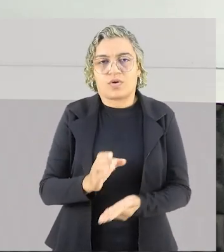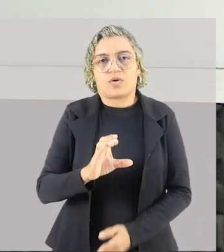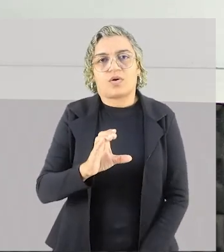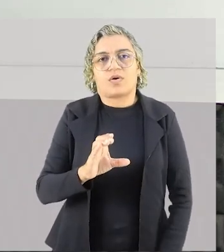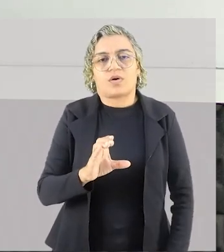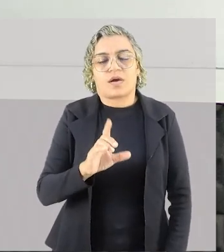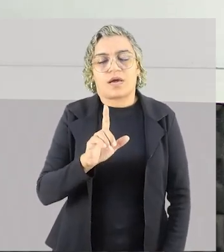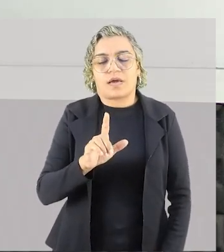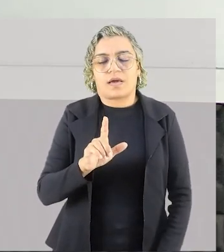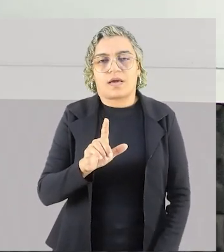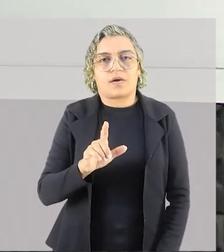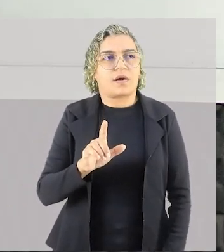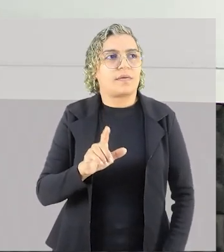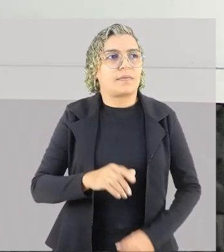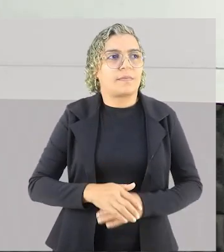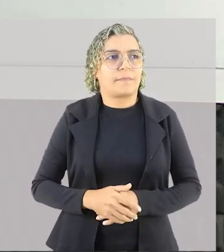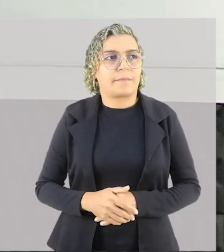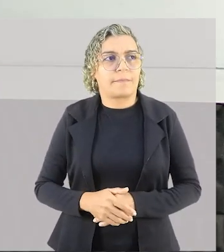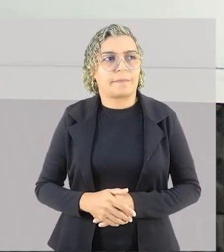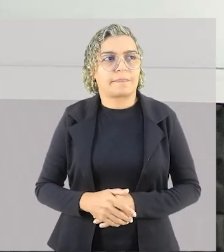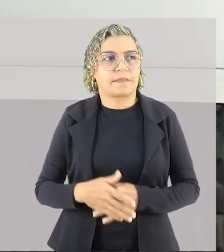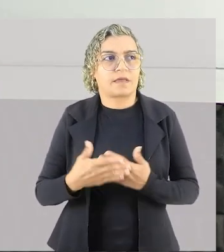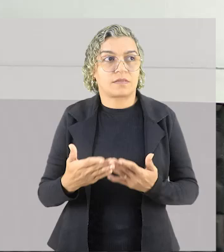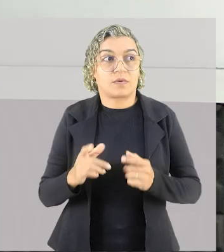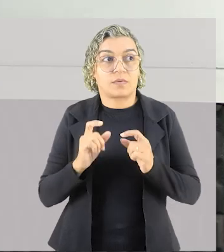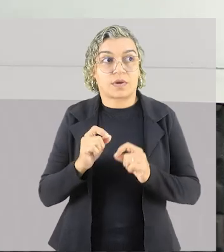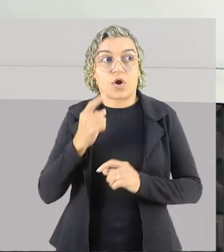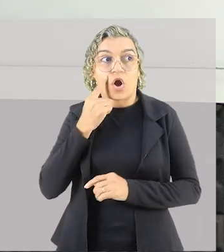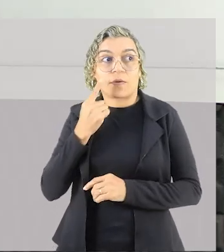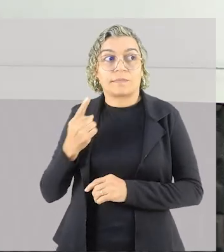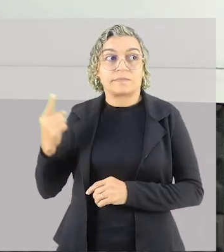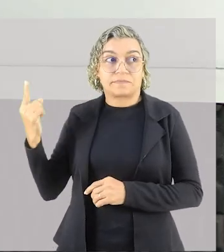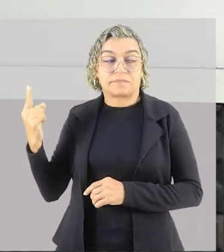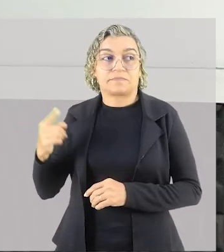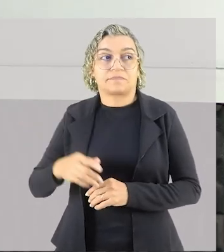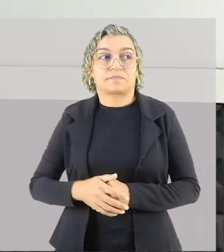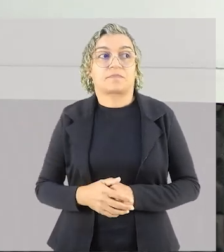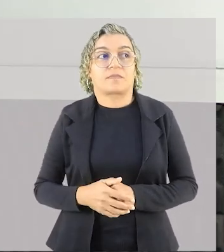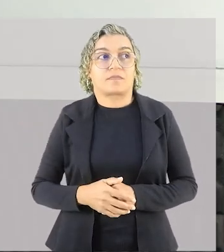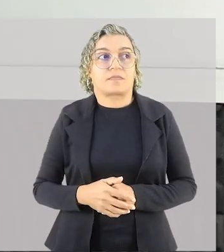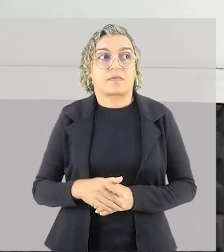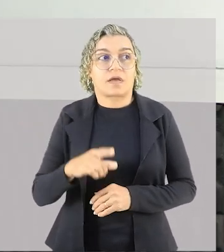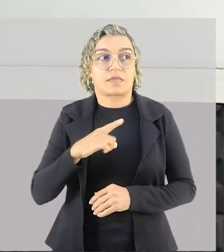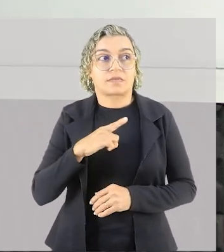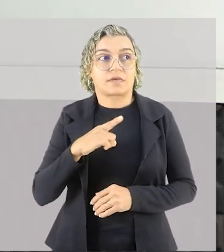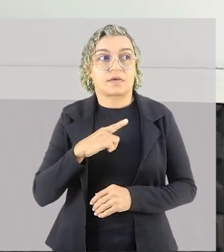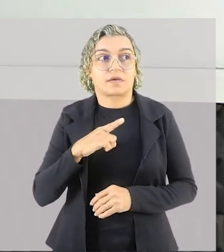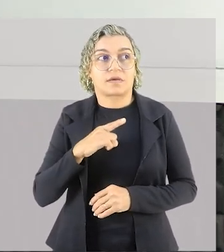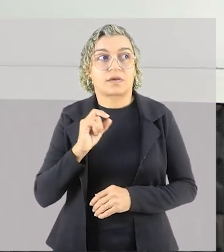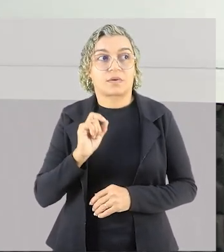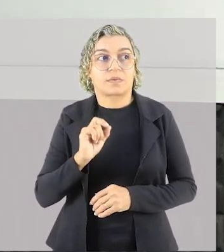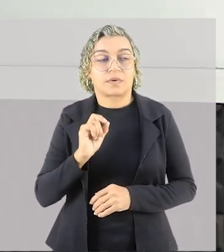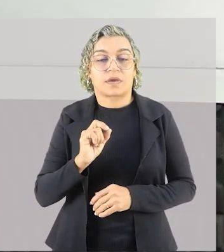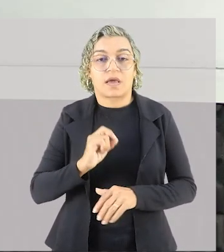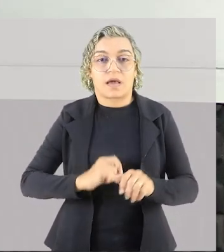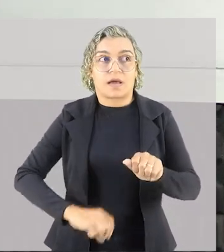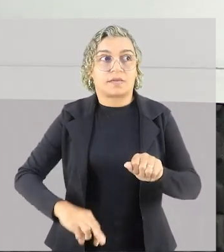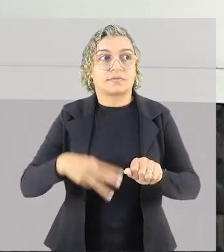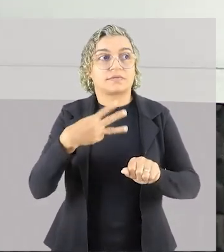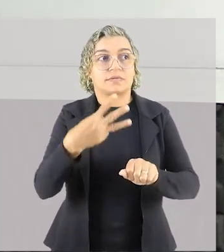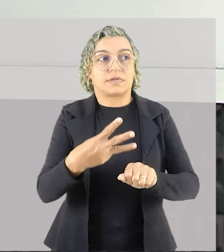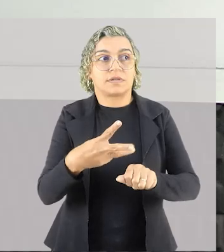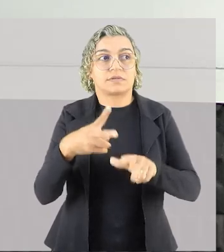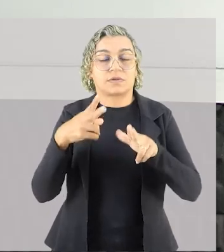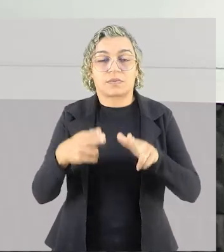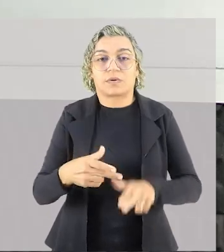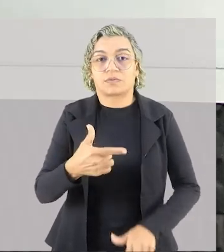216. Certo? E a gente sabe também que essa potência ela passa para lá na forma